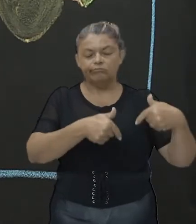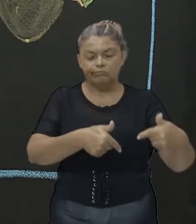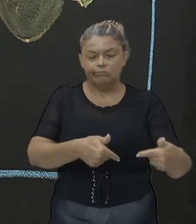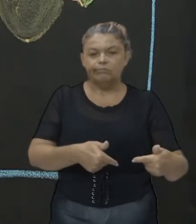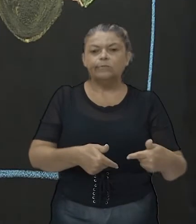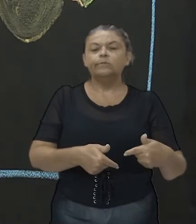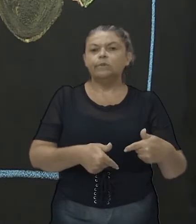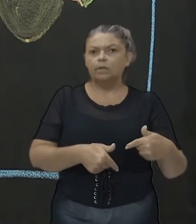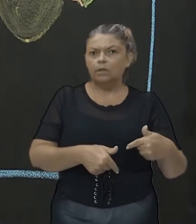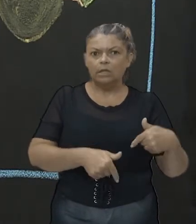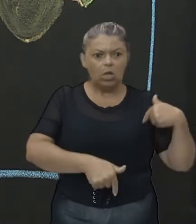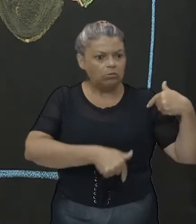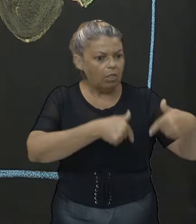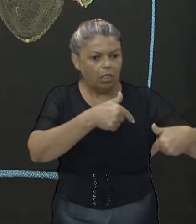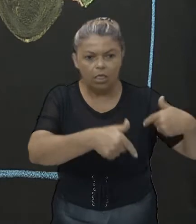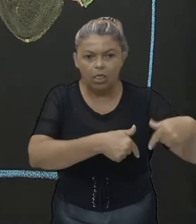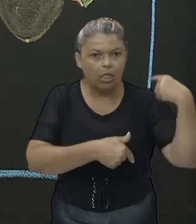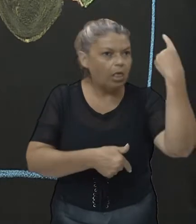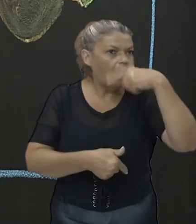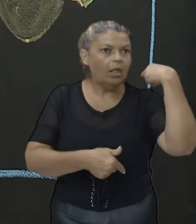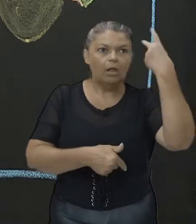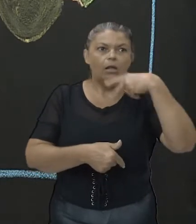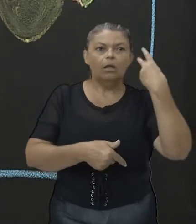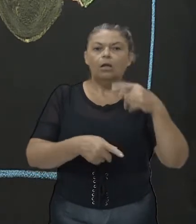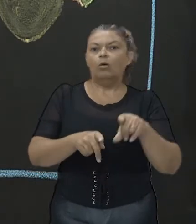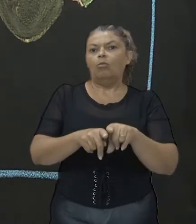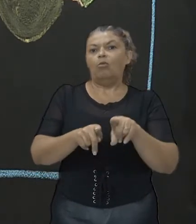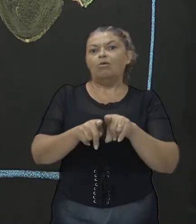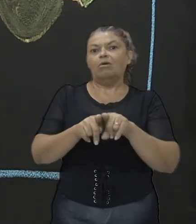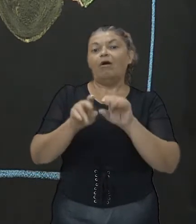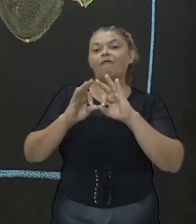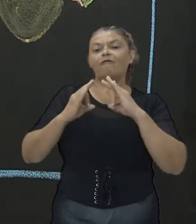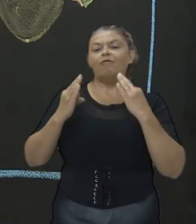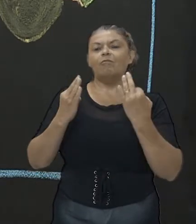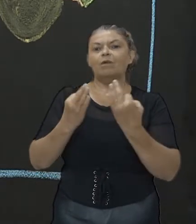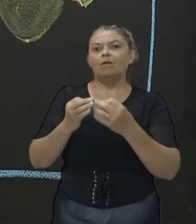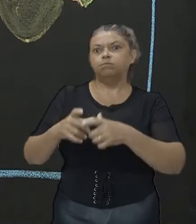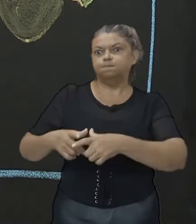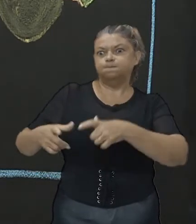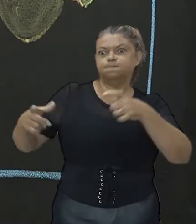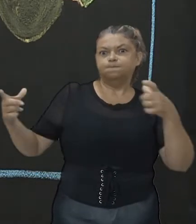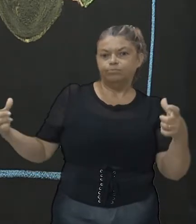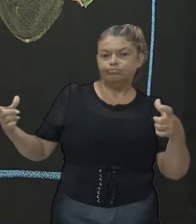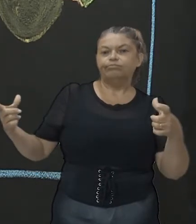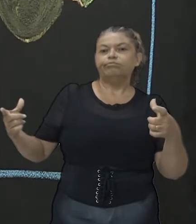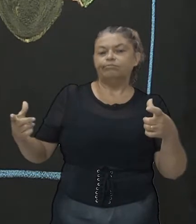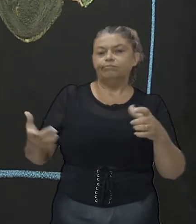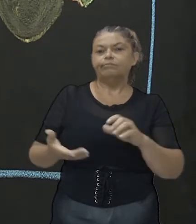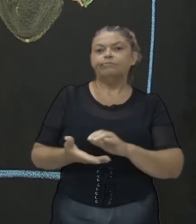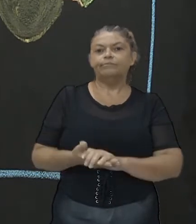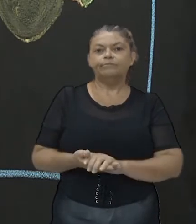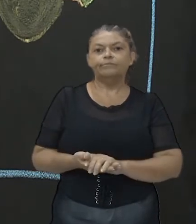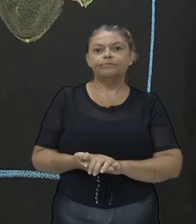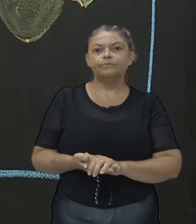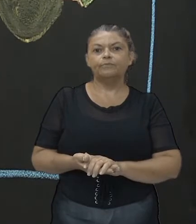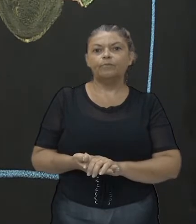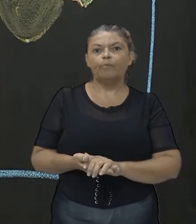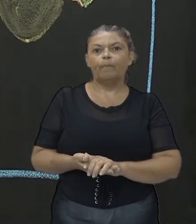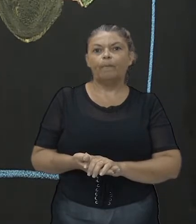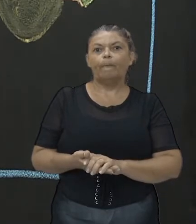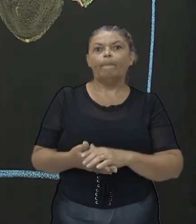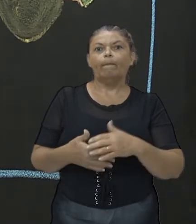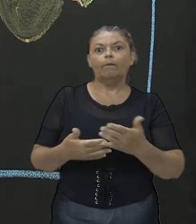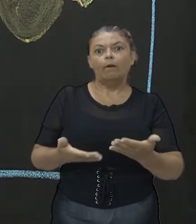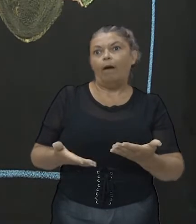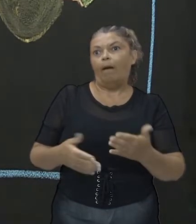de trabalho. E outra, pensando numa situação aí mais previdenciária, digamos assim, quanto mais